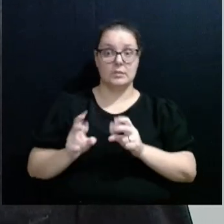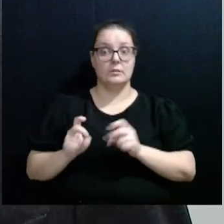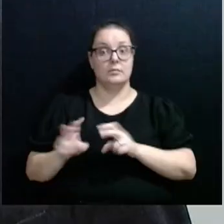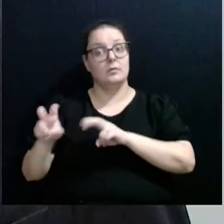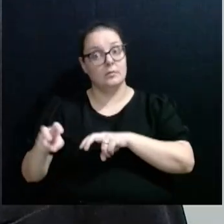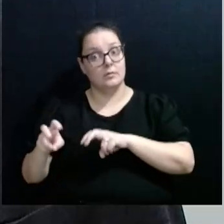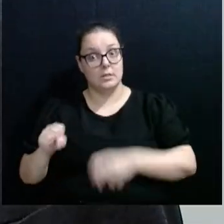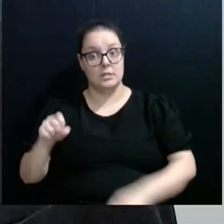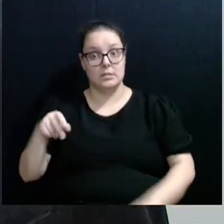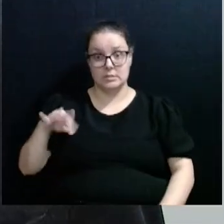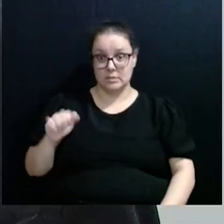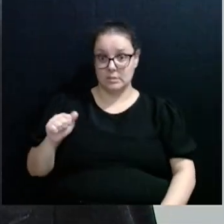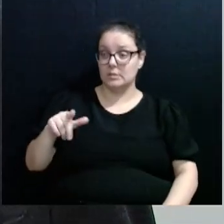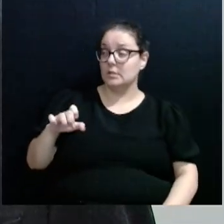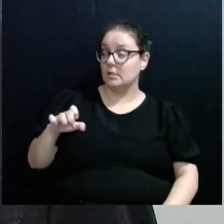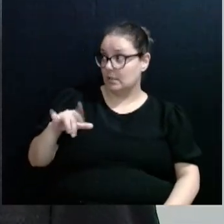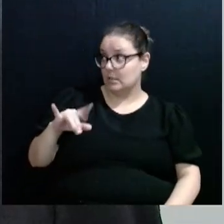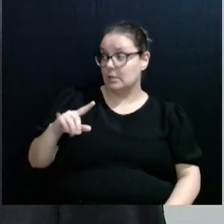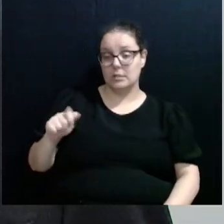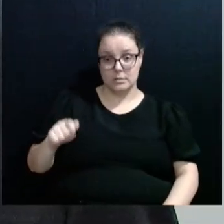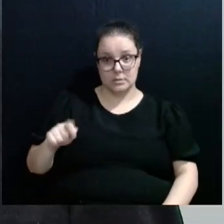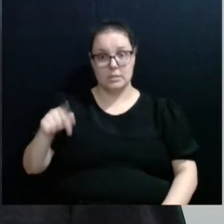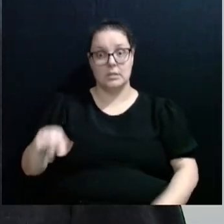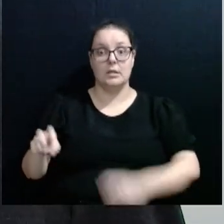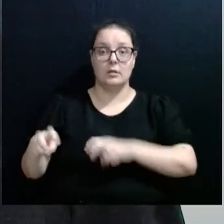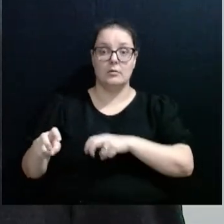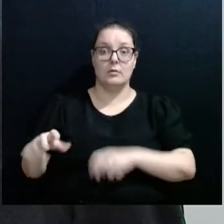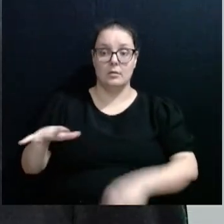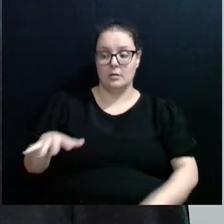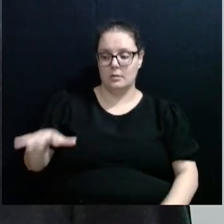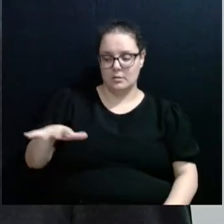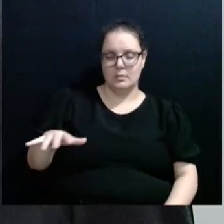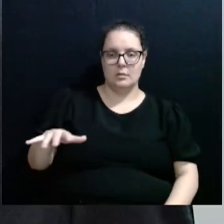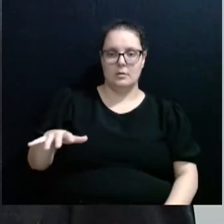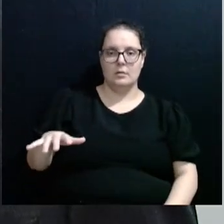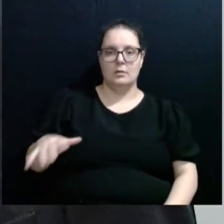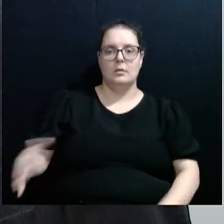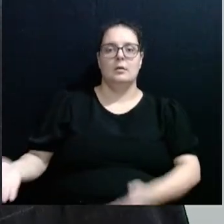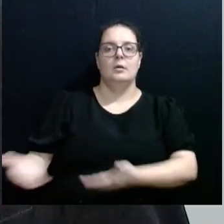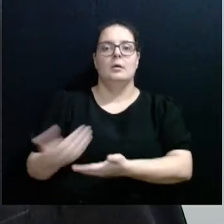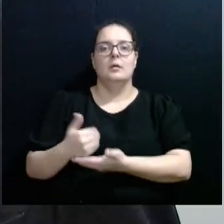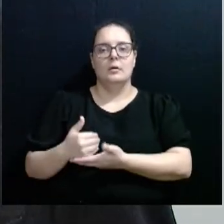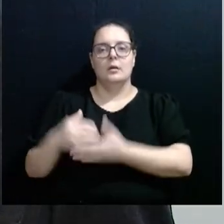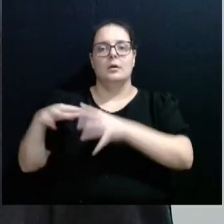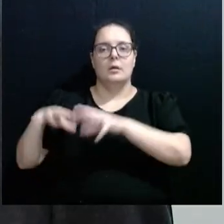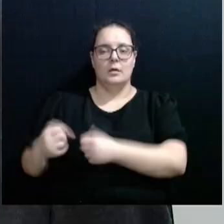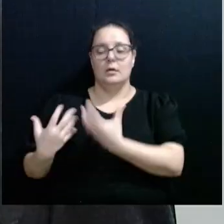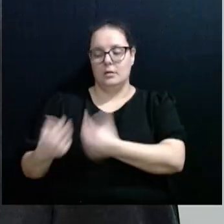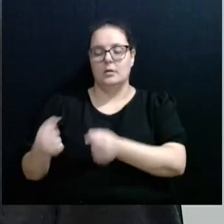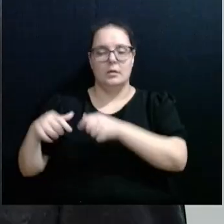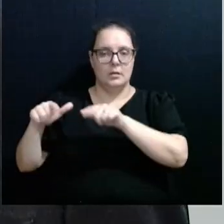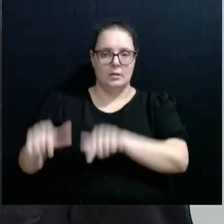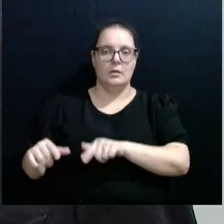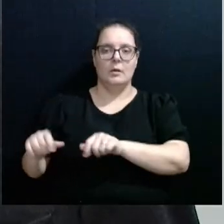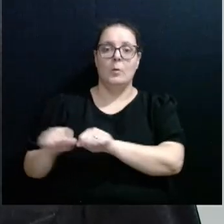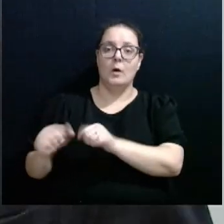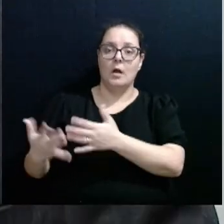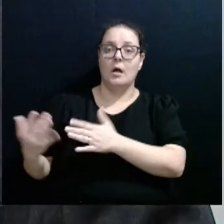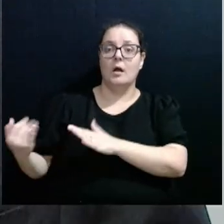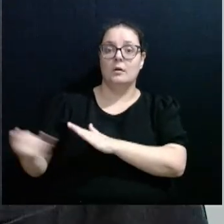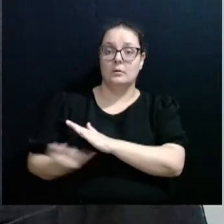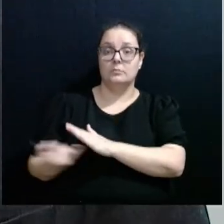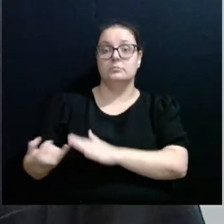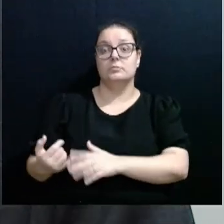Elisa, que é uma fazenda que hoje abriga o Instituto Agronômico, um lugar muito nobre da cidade, e o governo do estado